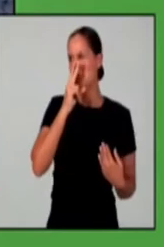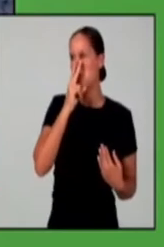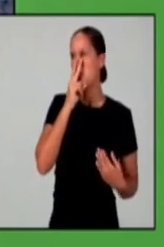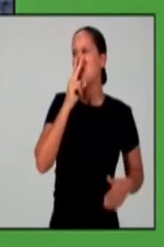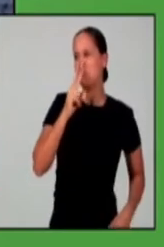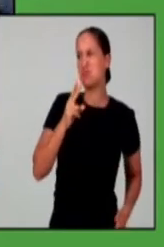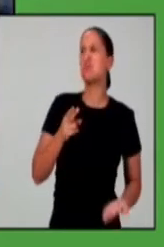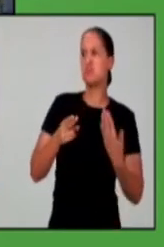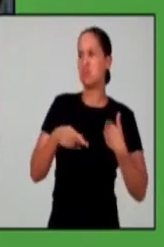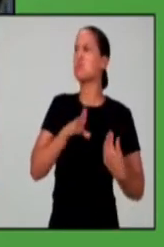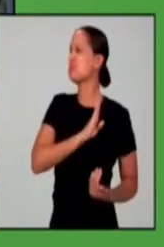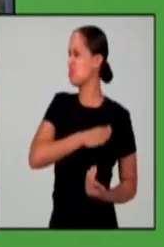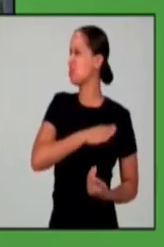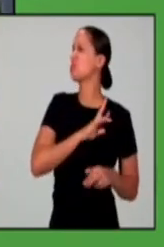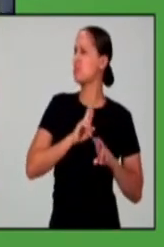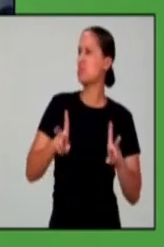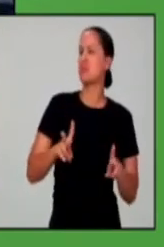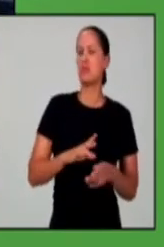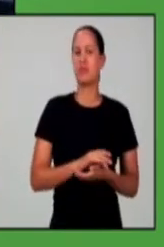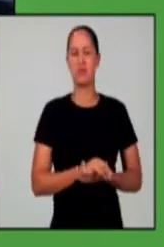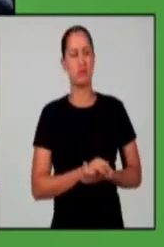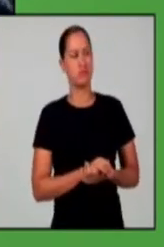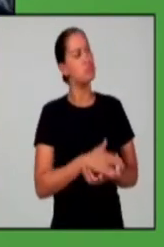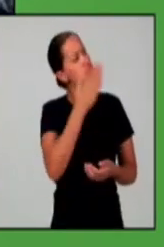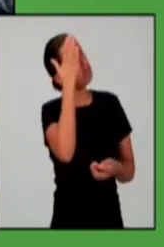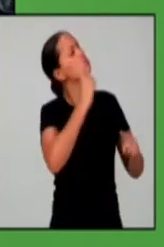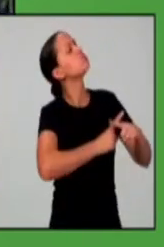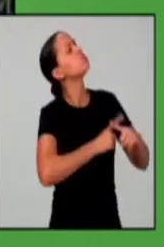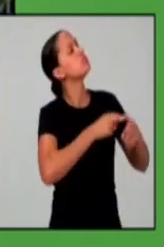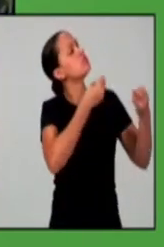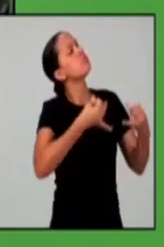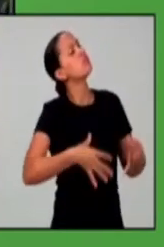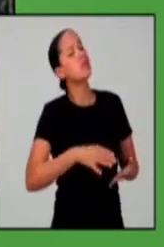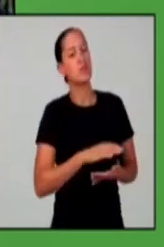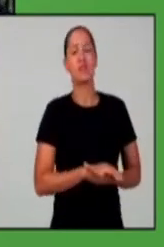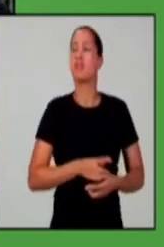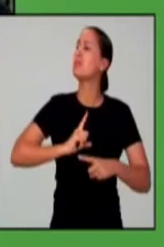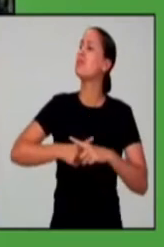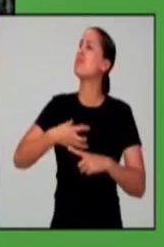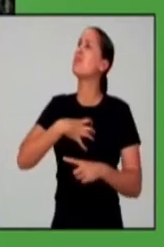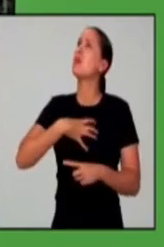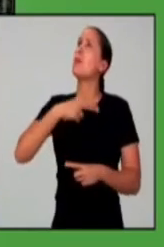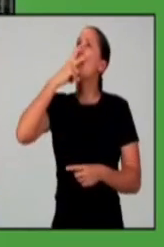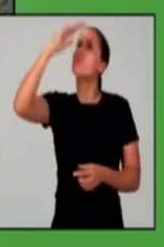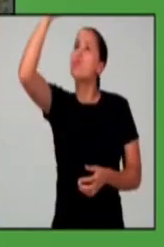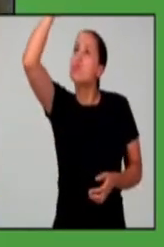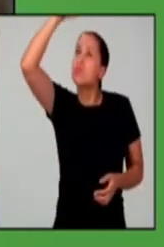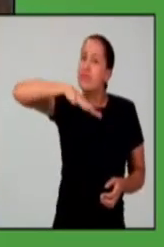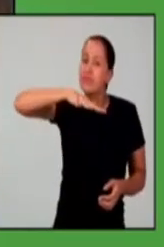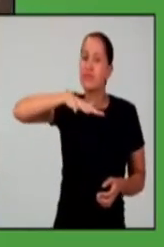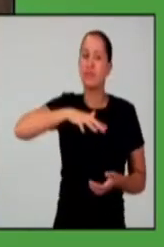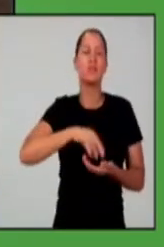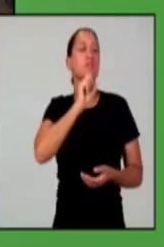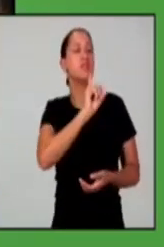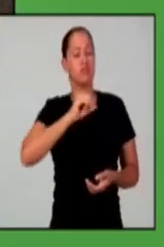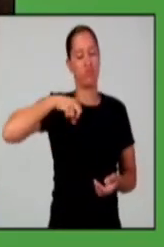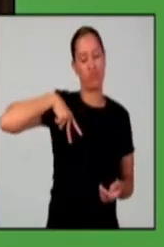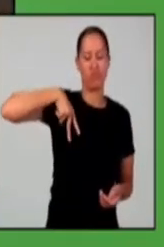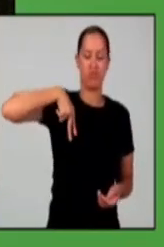pro coração. Das pernas para o coração. Você saberia mais ou menos dizer por quê? Por causa da força da gravidade. Porque eu acho que quando a